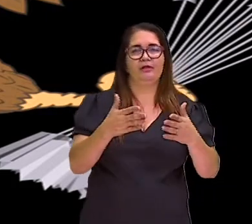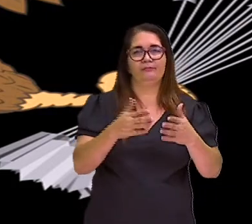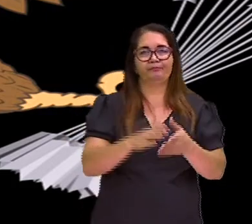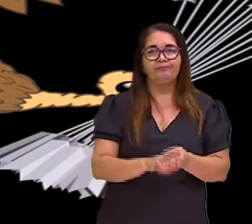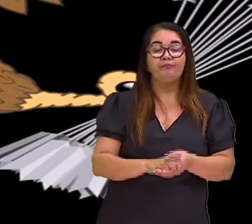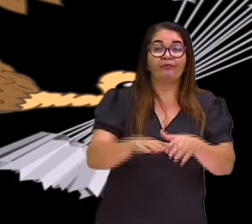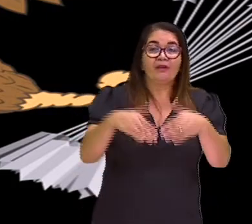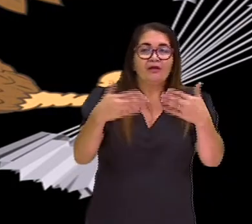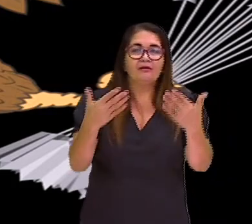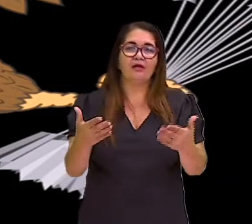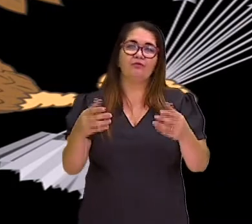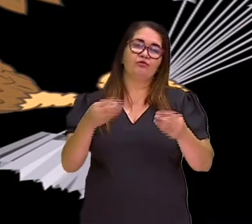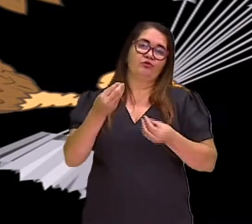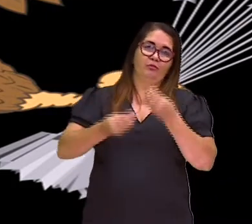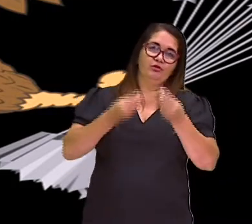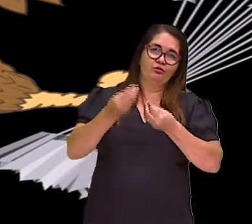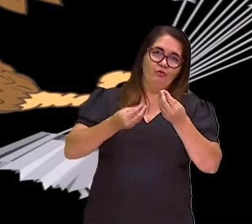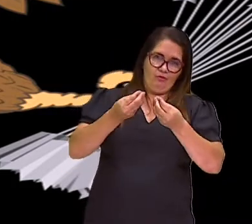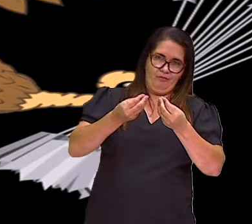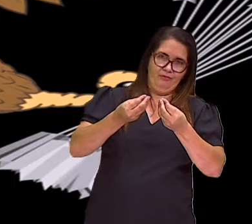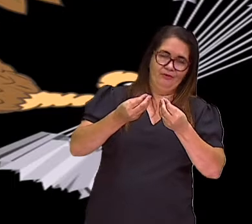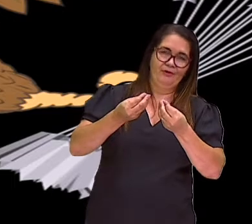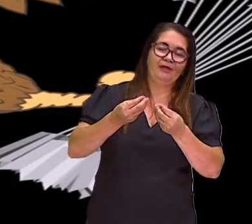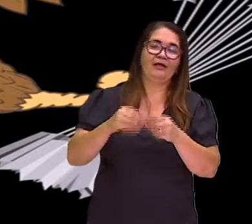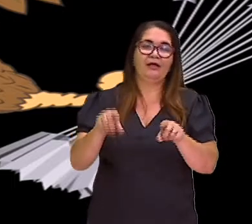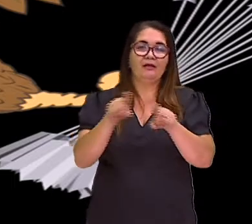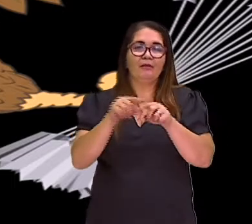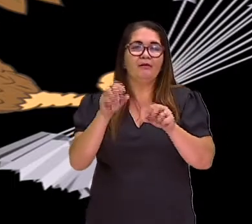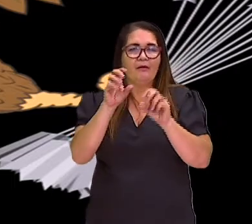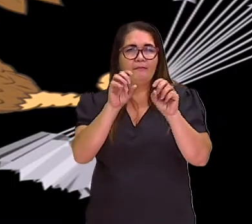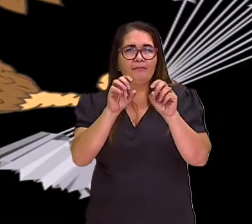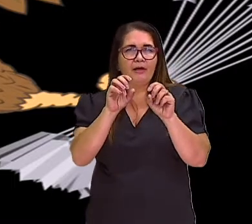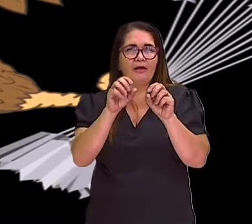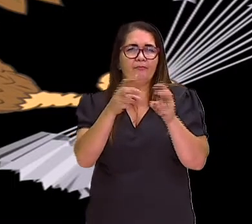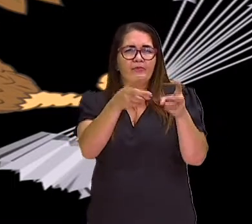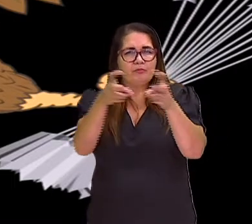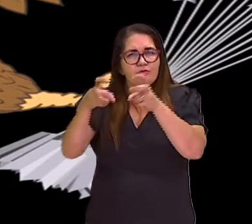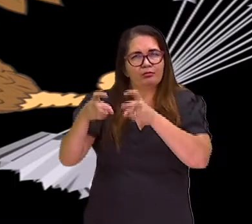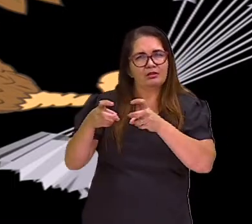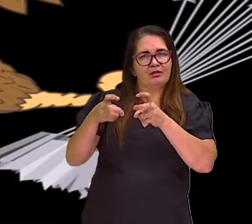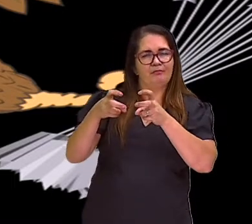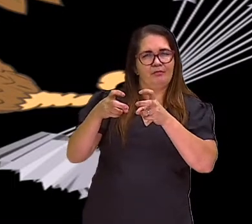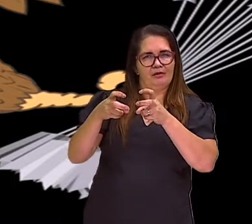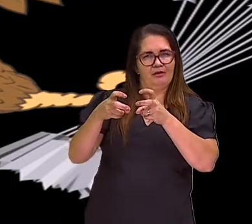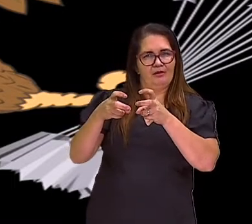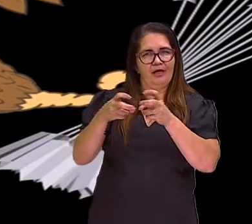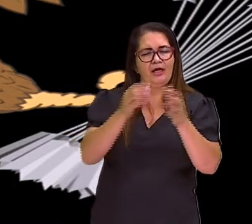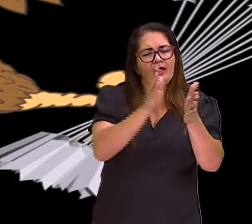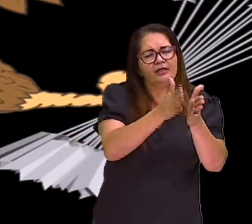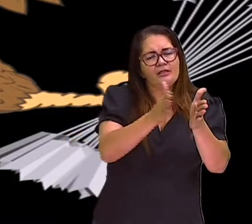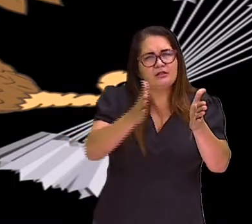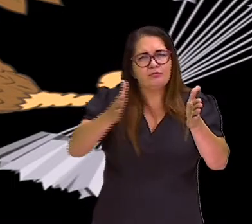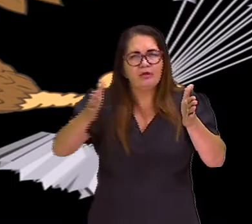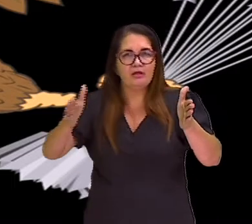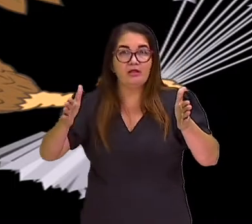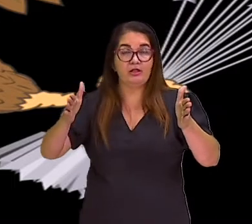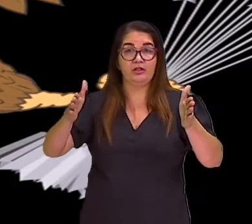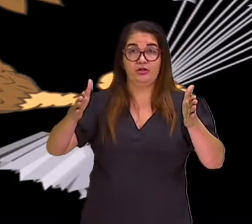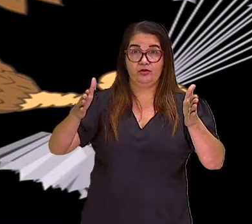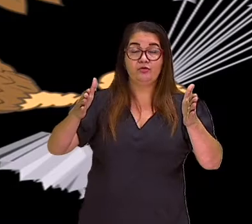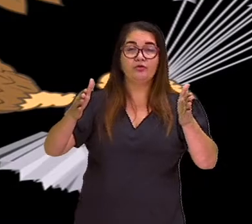e a região central pelos franceses. Partes das